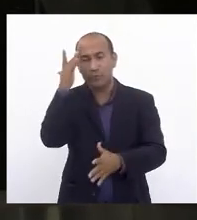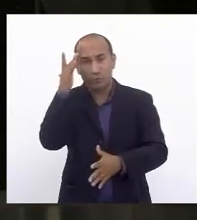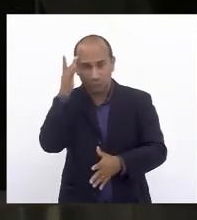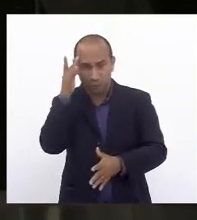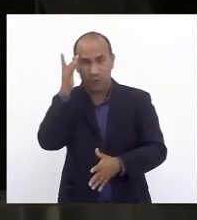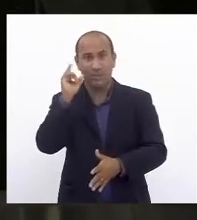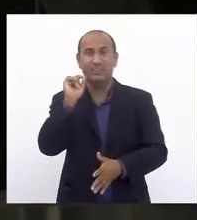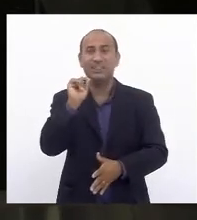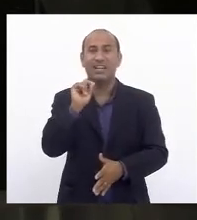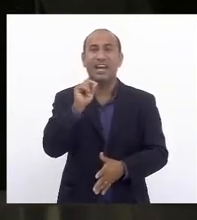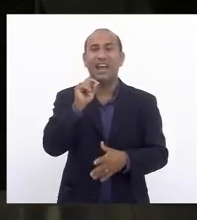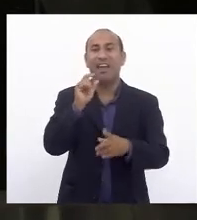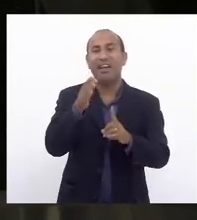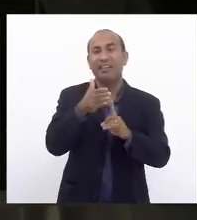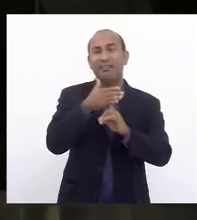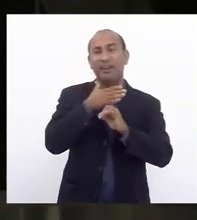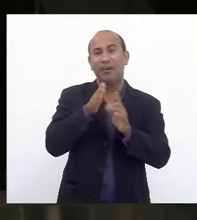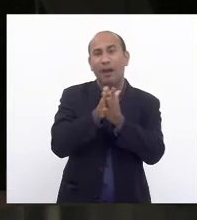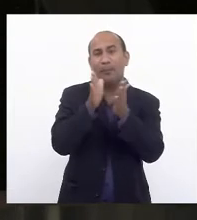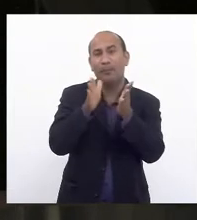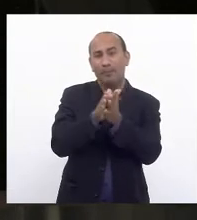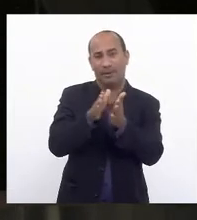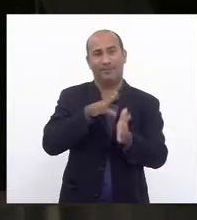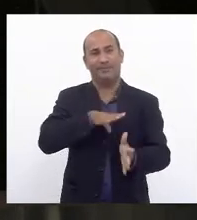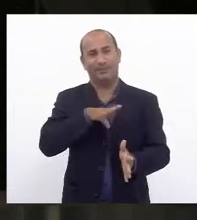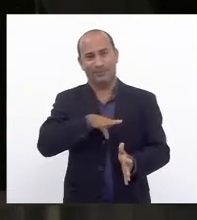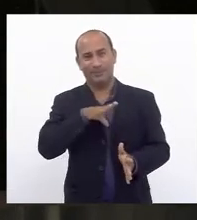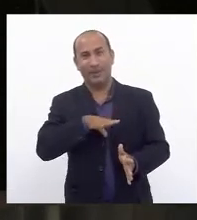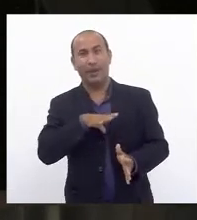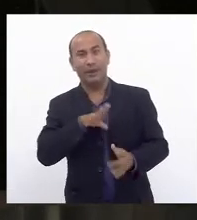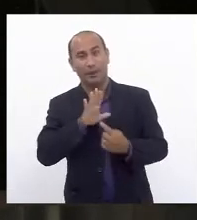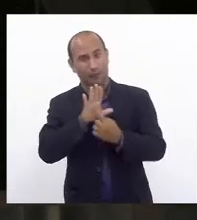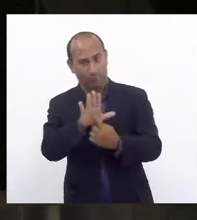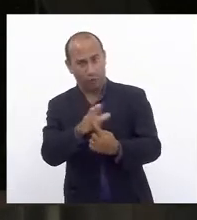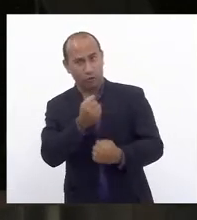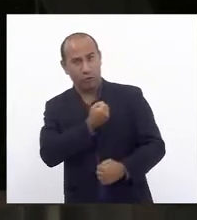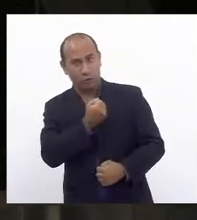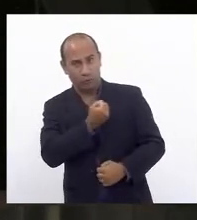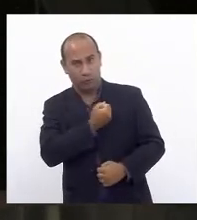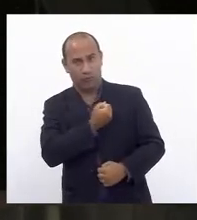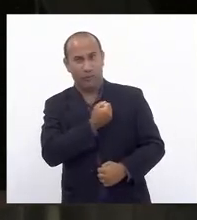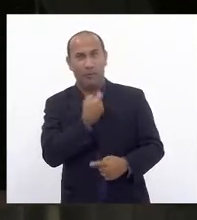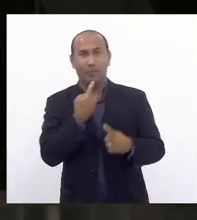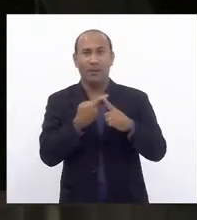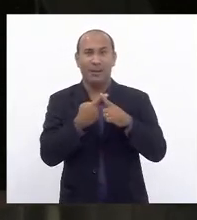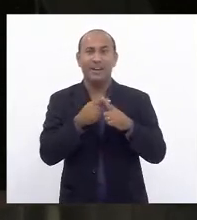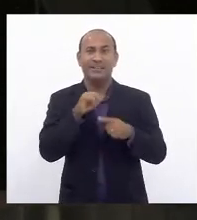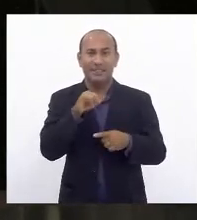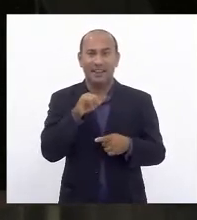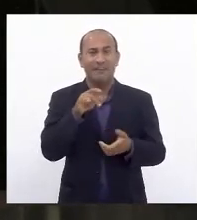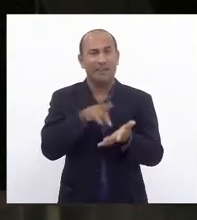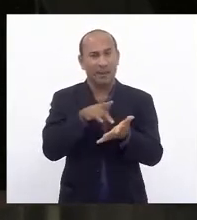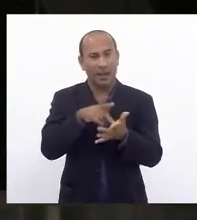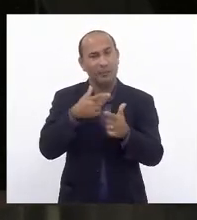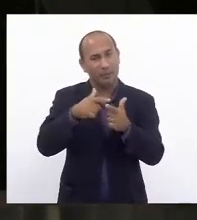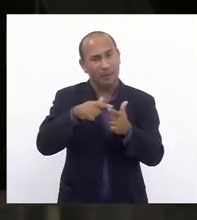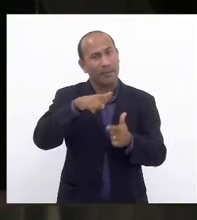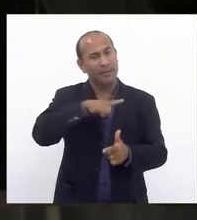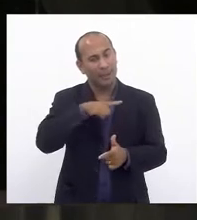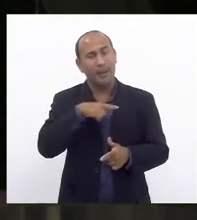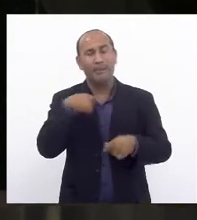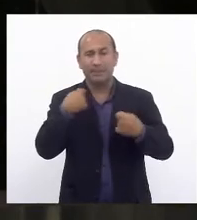tal narrativa da pobreza menstrual que apresente dados. Porque se realmente o problema existir, a gente tem que trabalhar. E